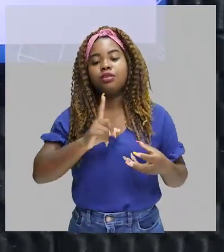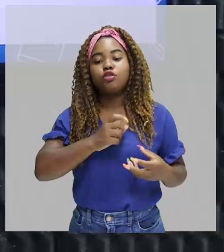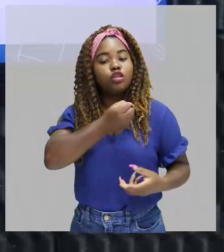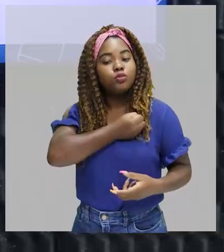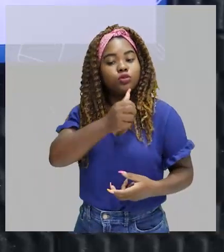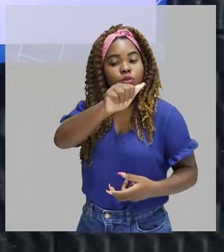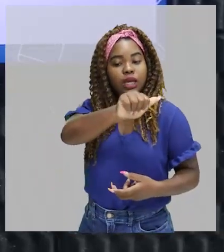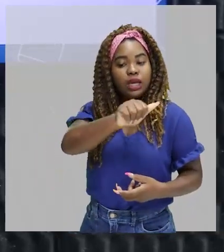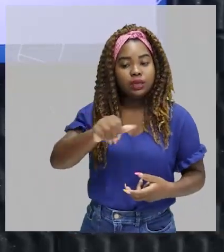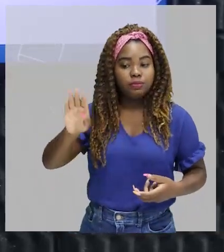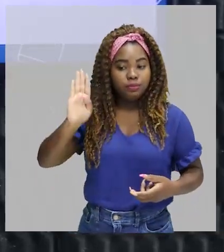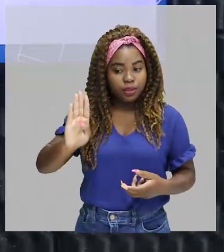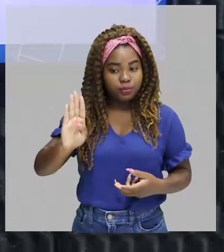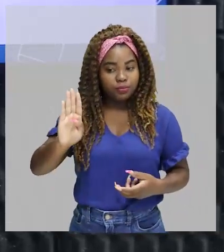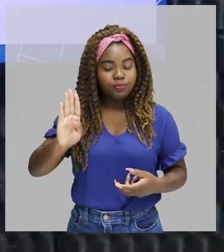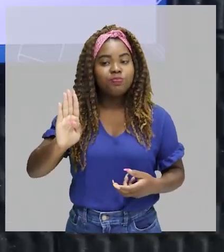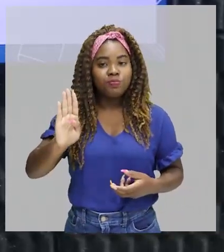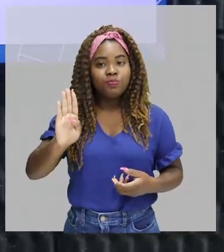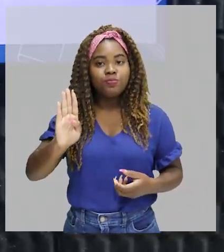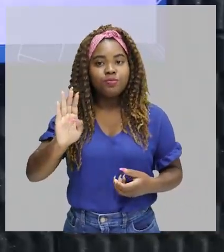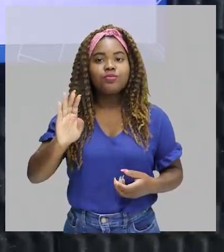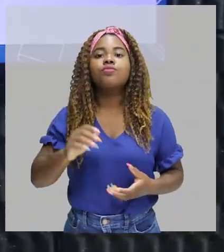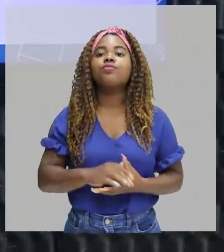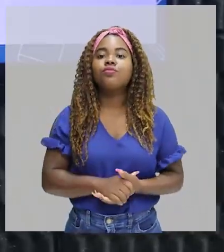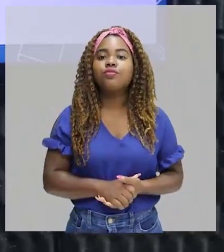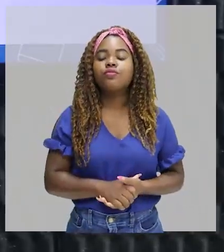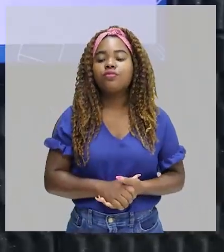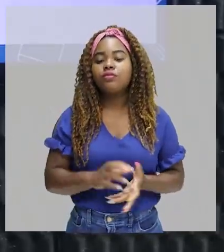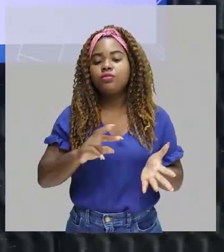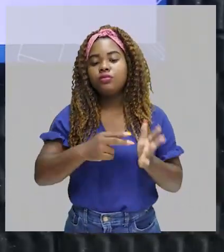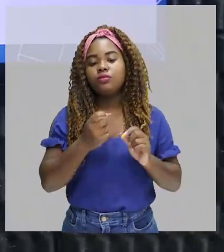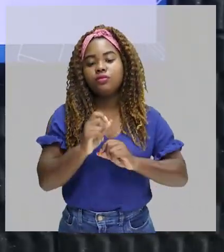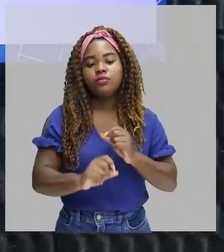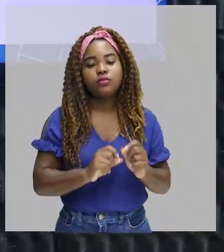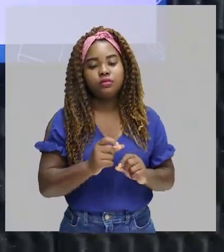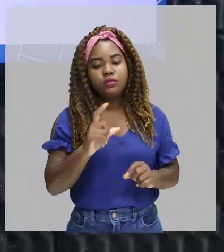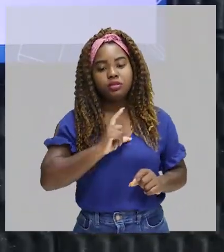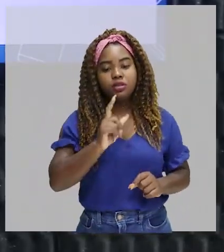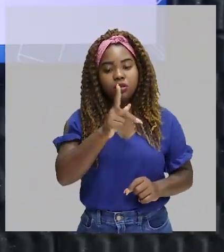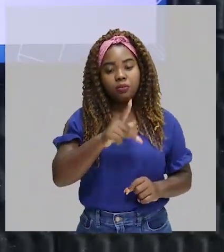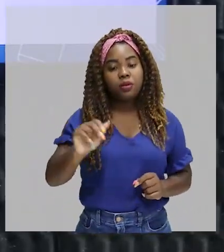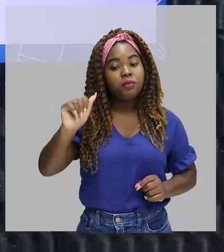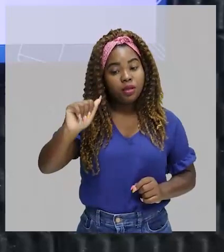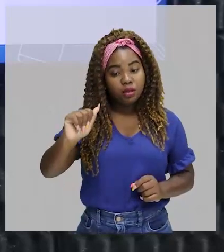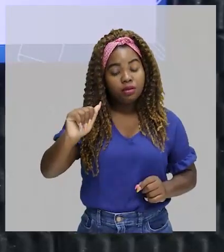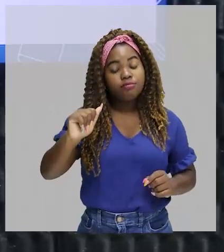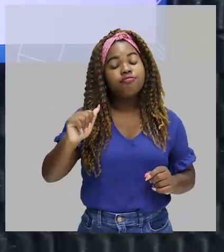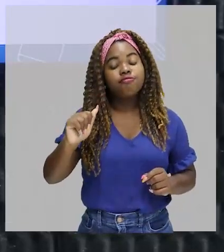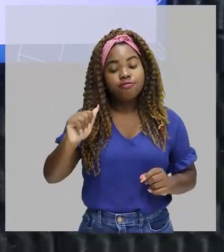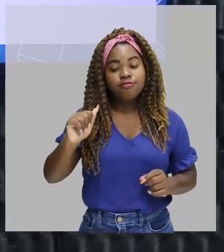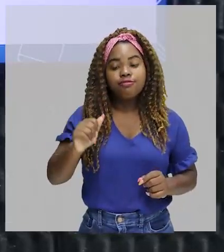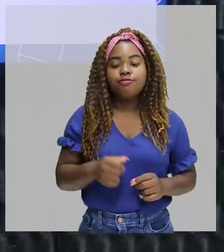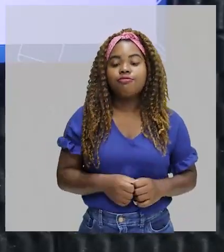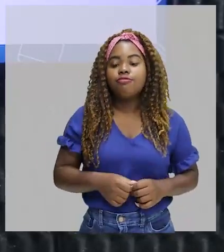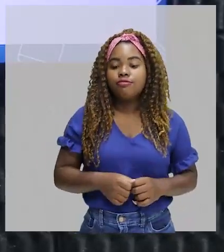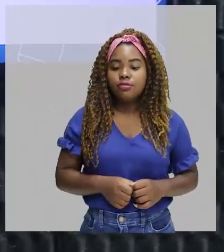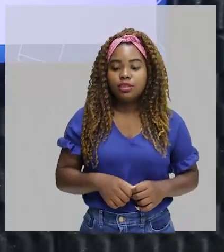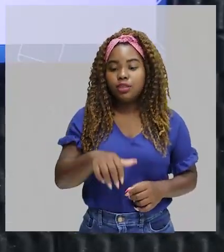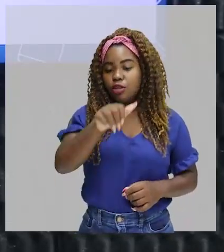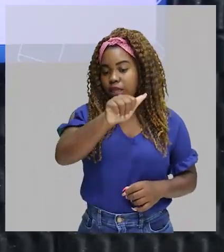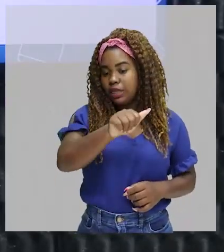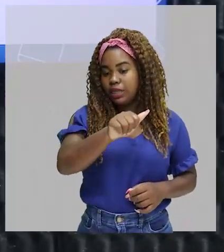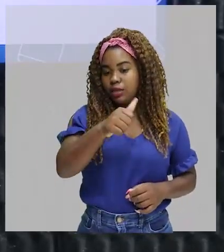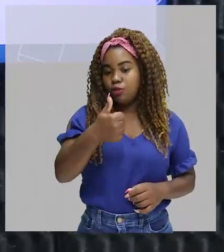B, isso quer dizer que eu estou obtendo uma PA cujos extremos